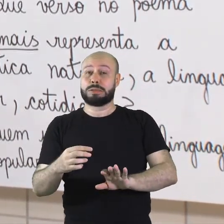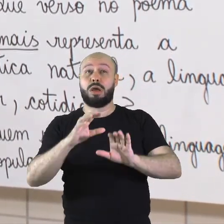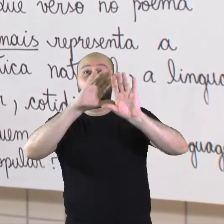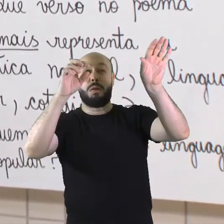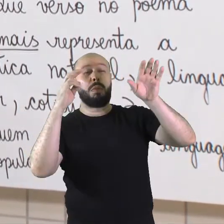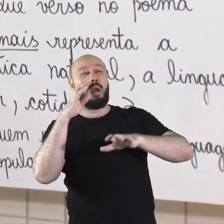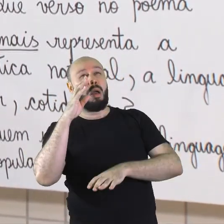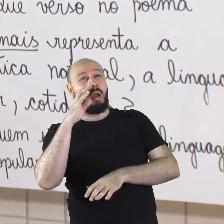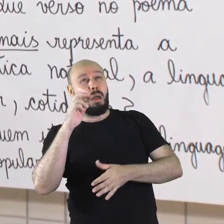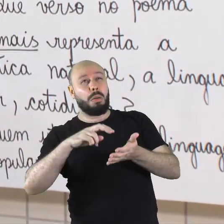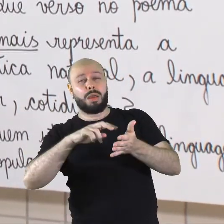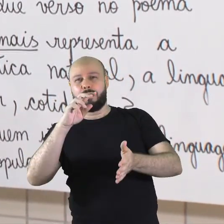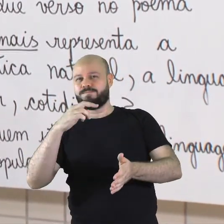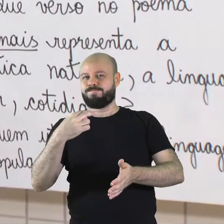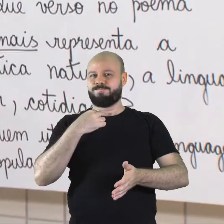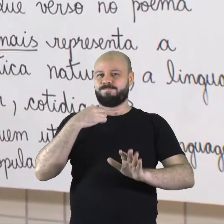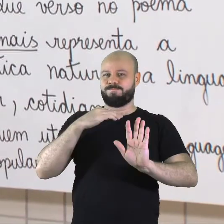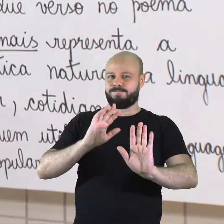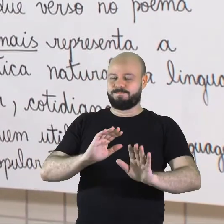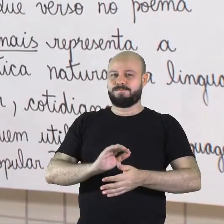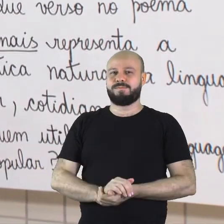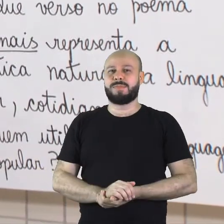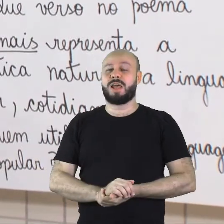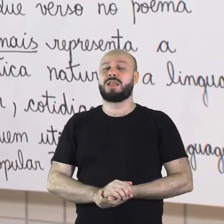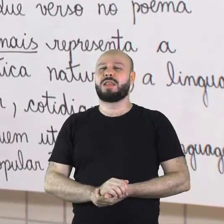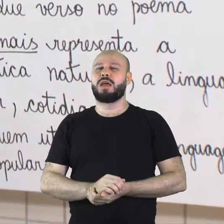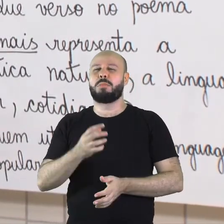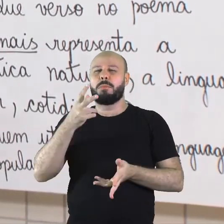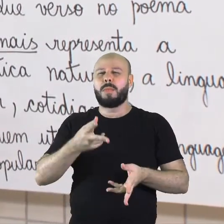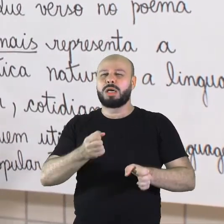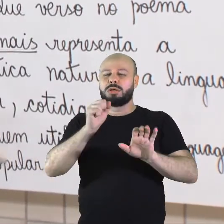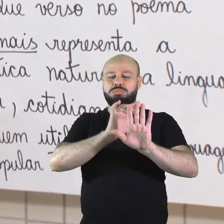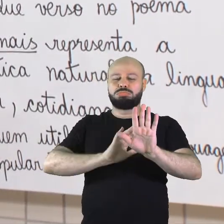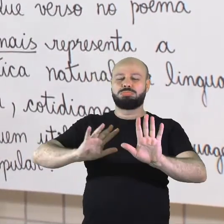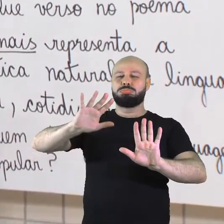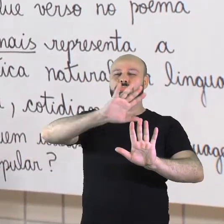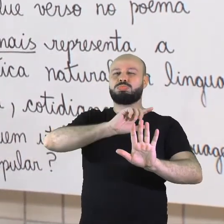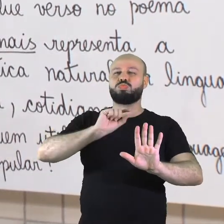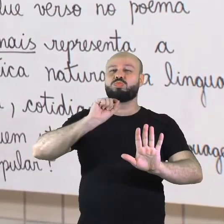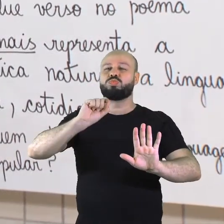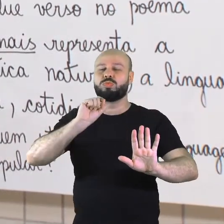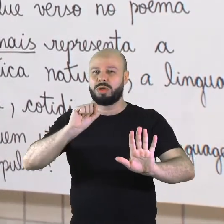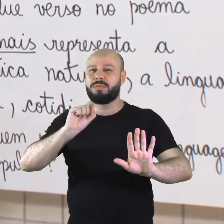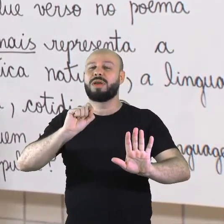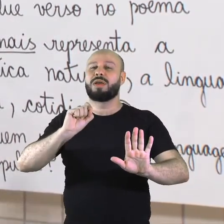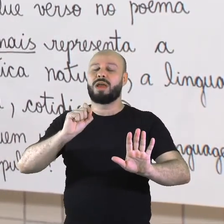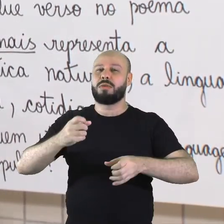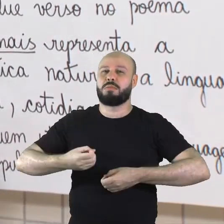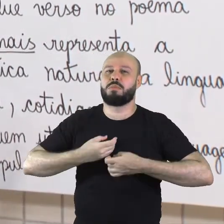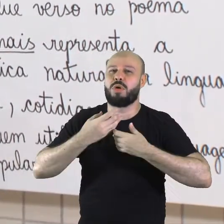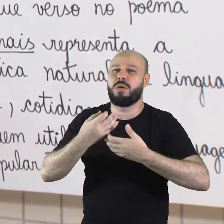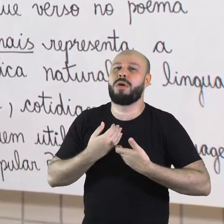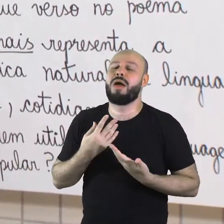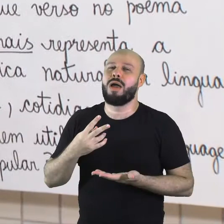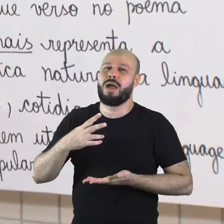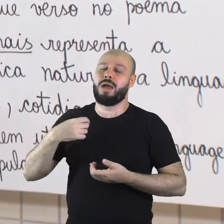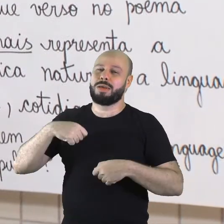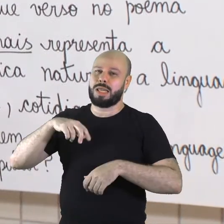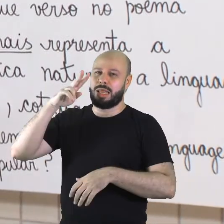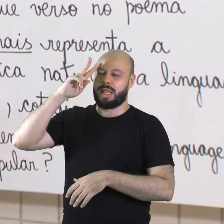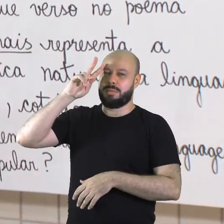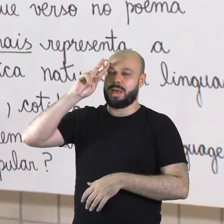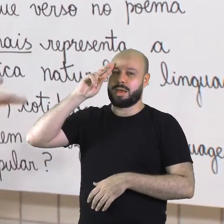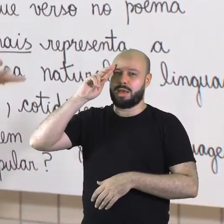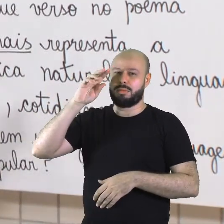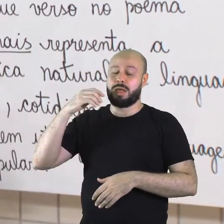Então, implicitamente aqui já fica claro isso, mas para isso a gente tem que saber que esse poema foi escrito, né, durante esse